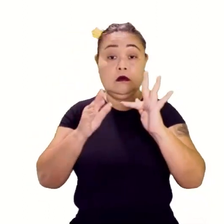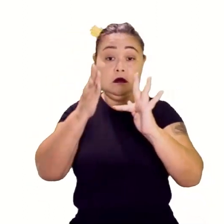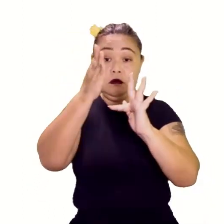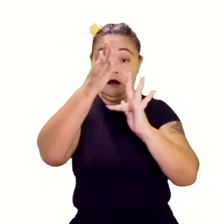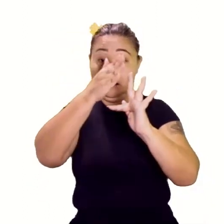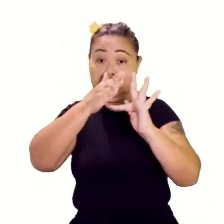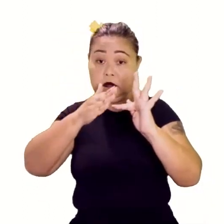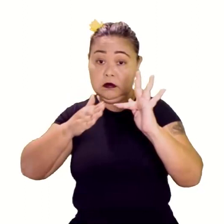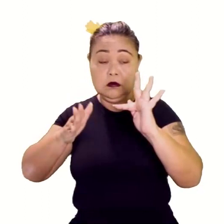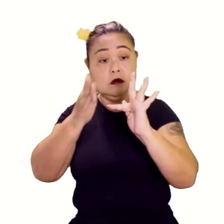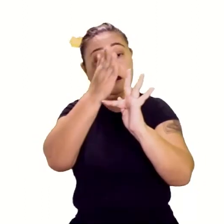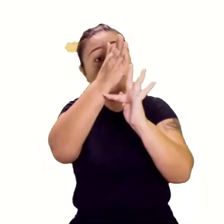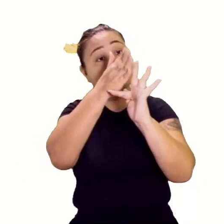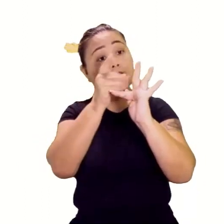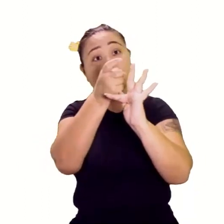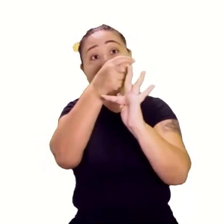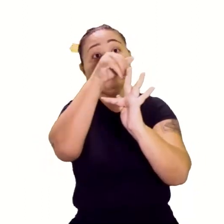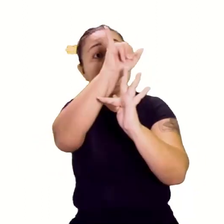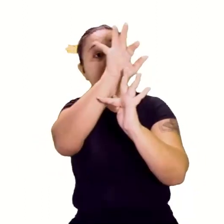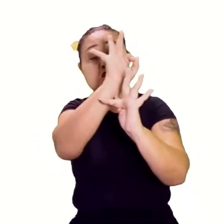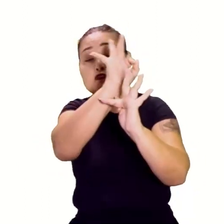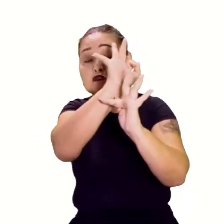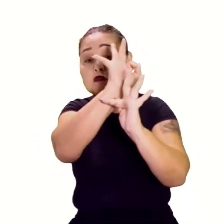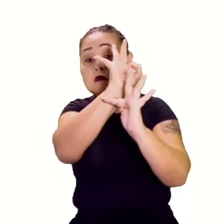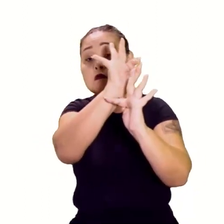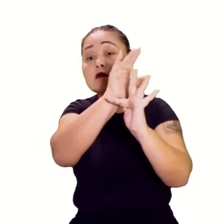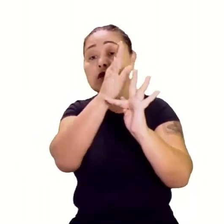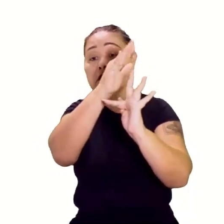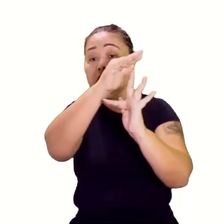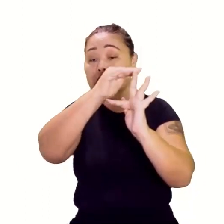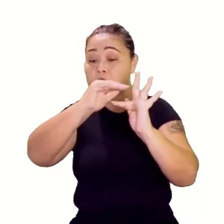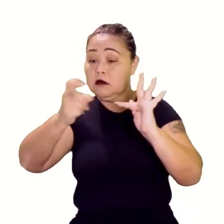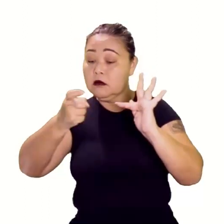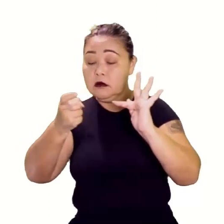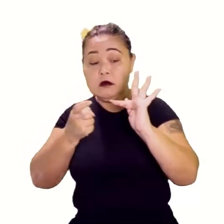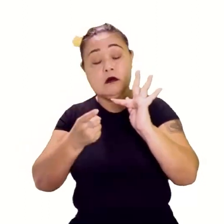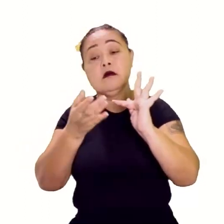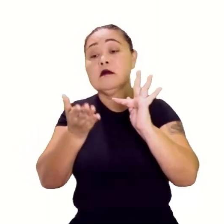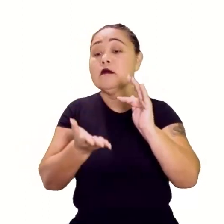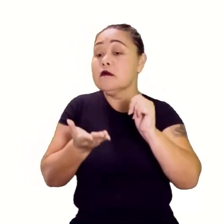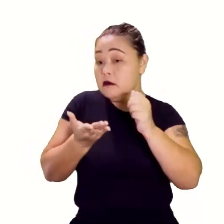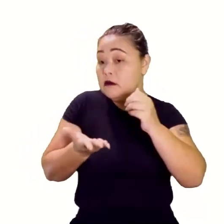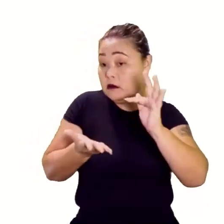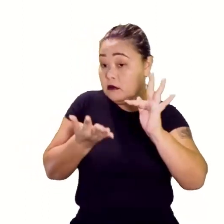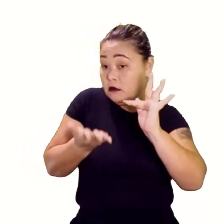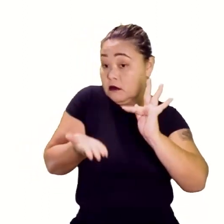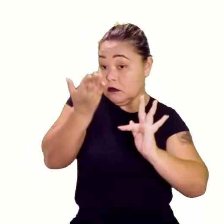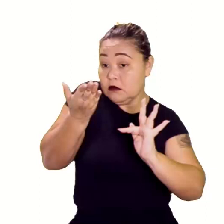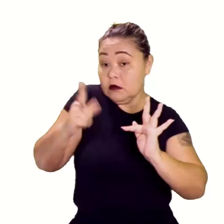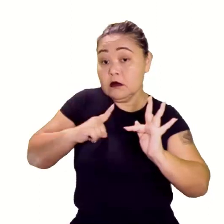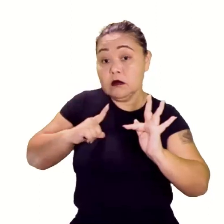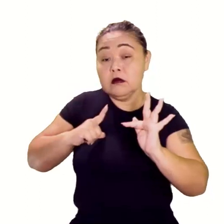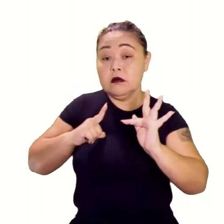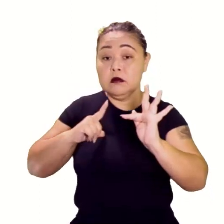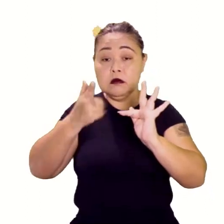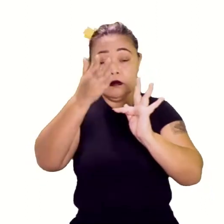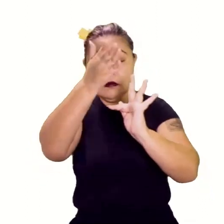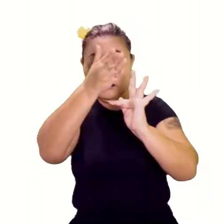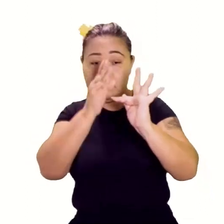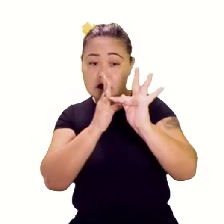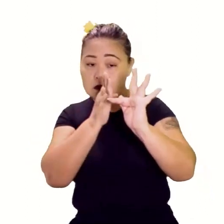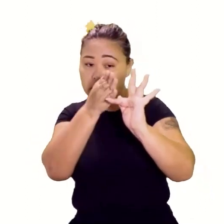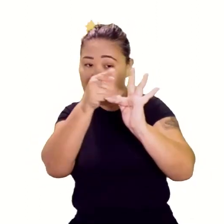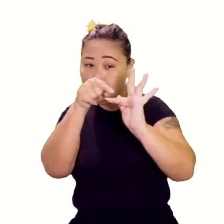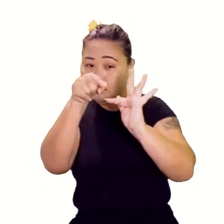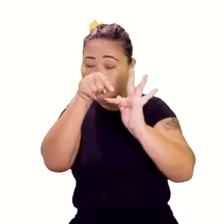toca o eixo y, a logarítmica, e não toca o eixo x, a exponencial. E elas se cruzam em um